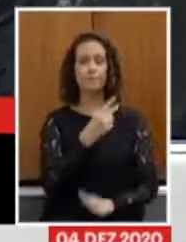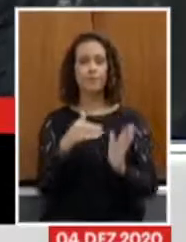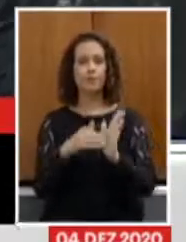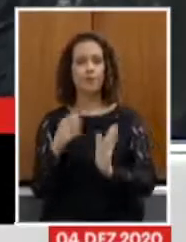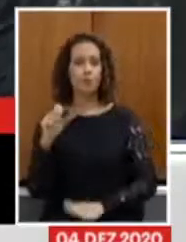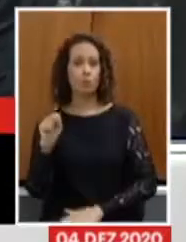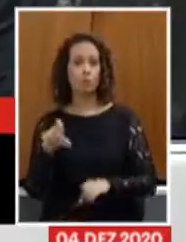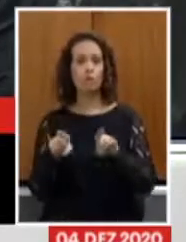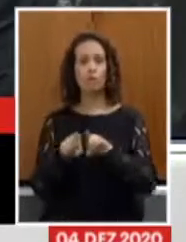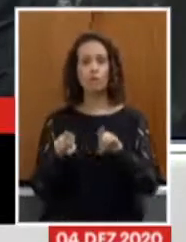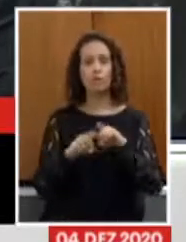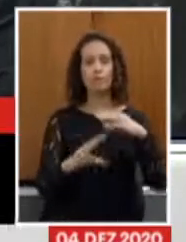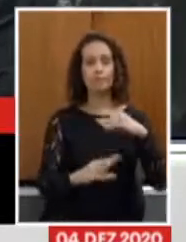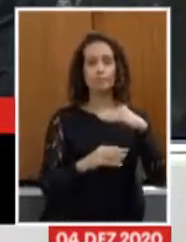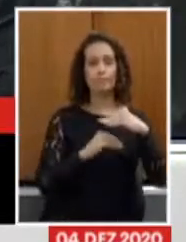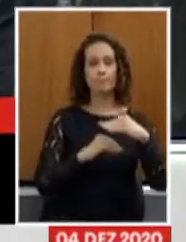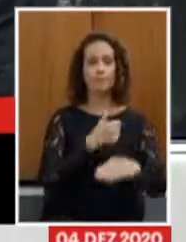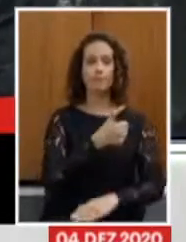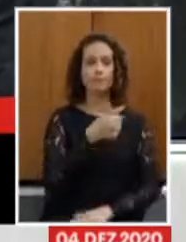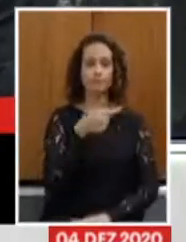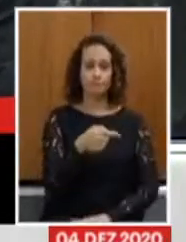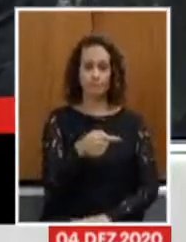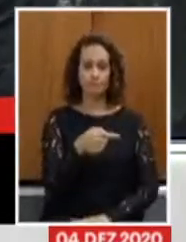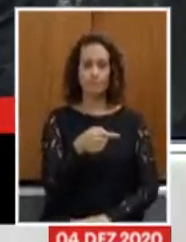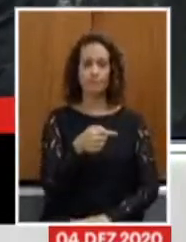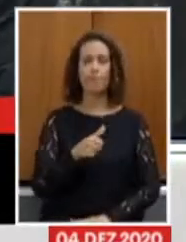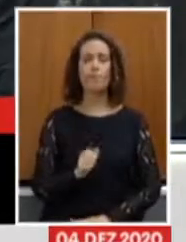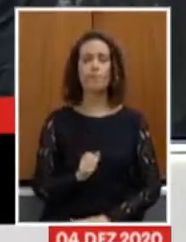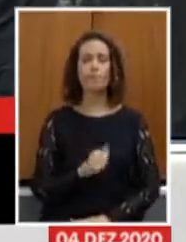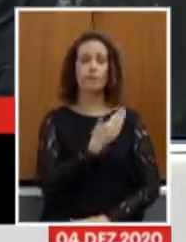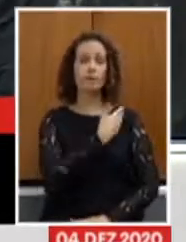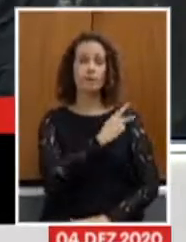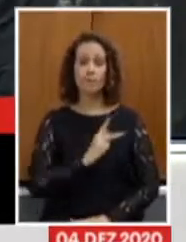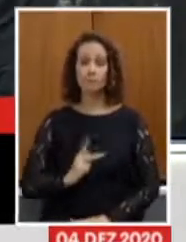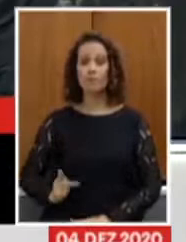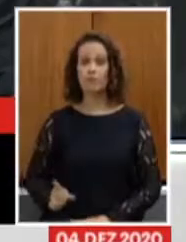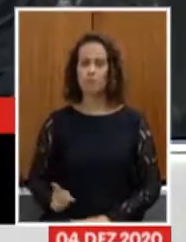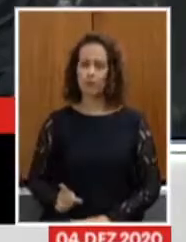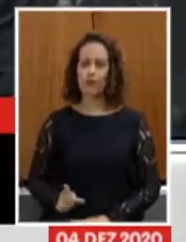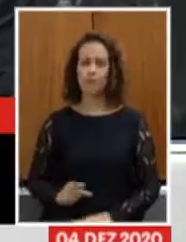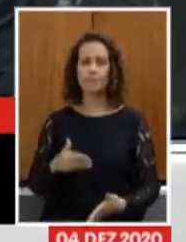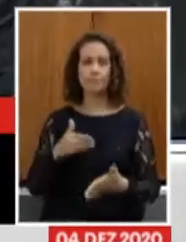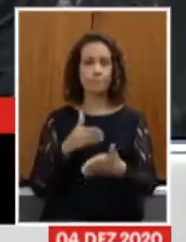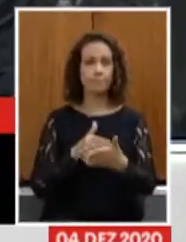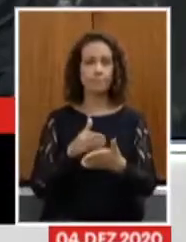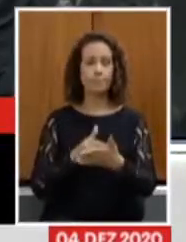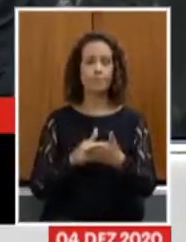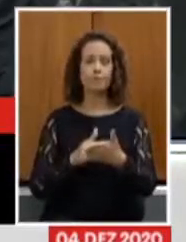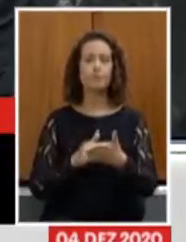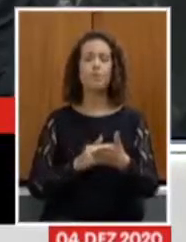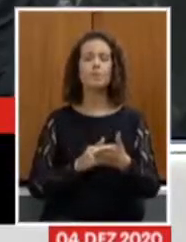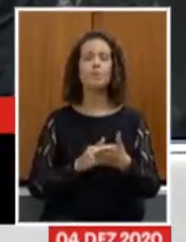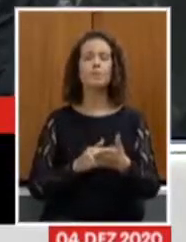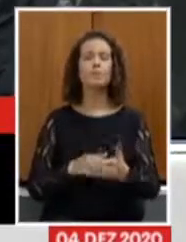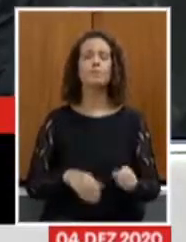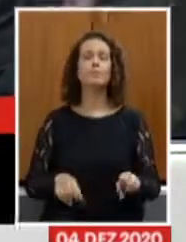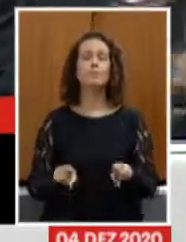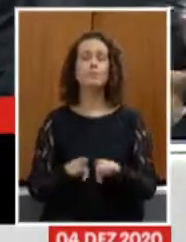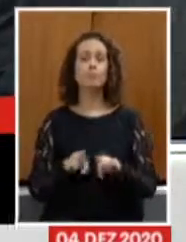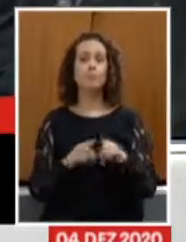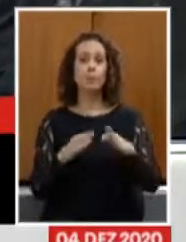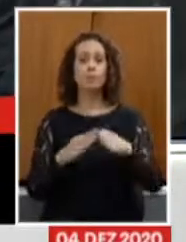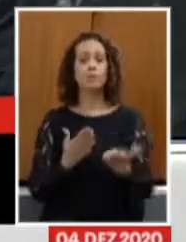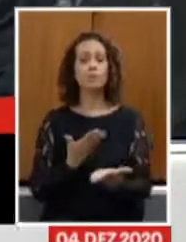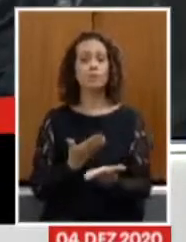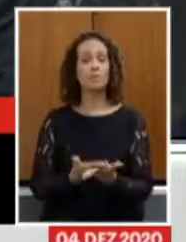8 e também da emenda número 17. A presidência defere o requerimento de conformidade com o inciso